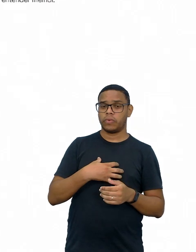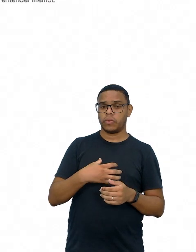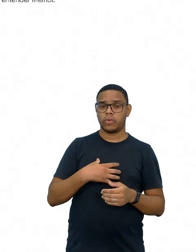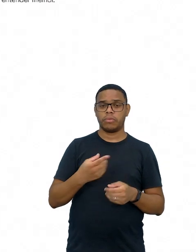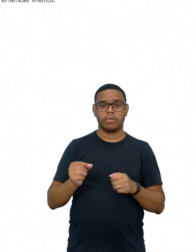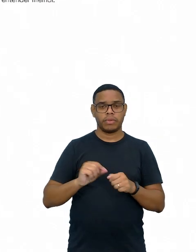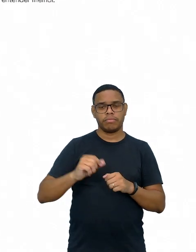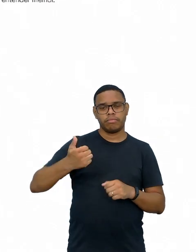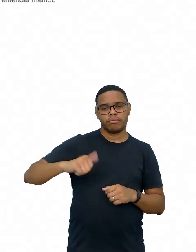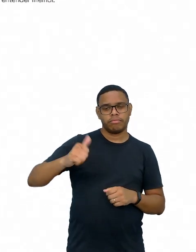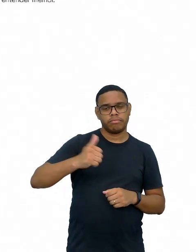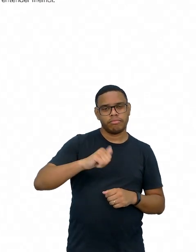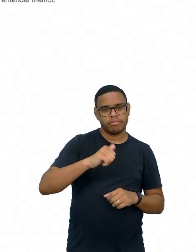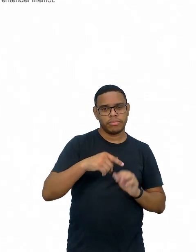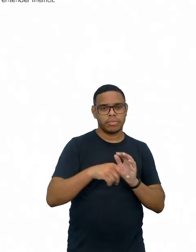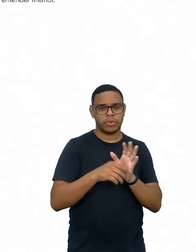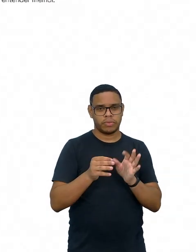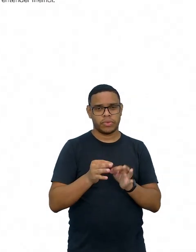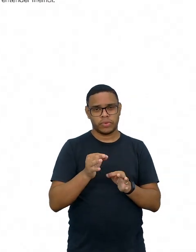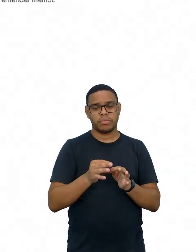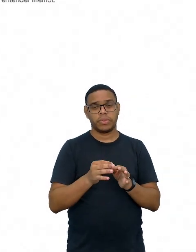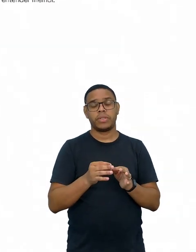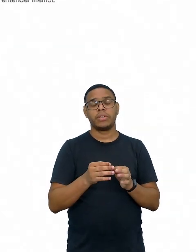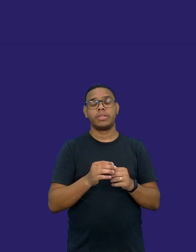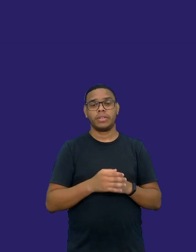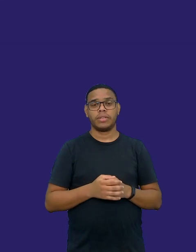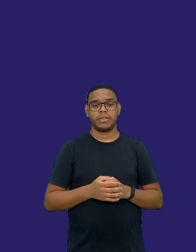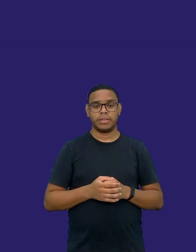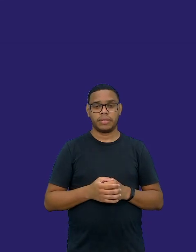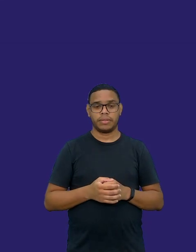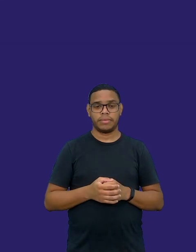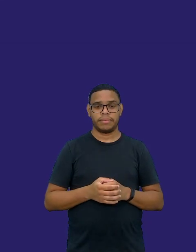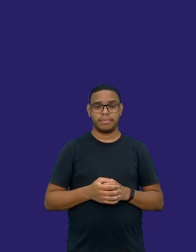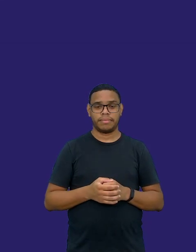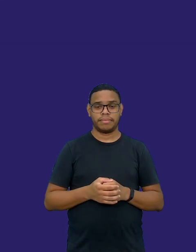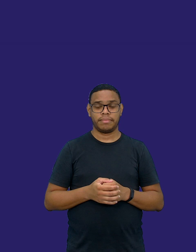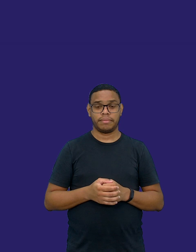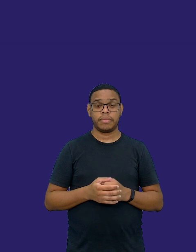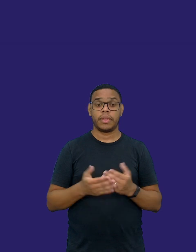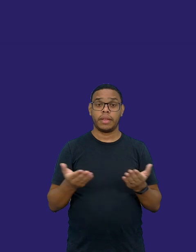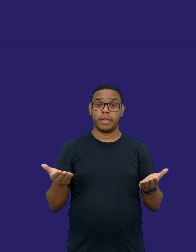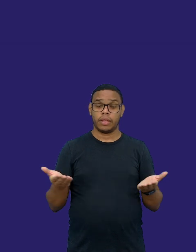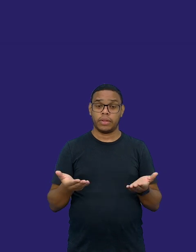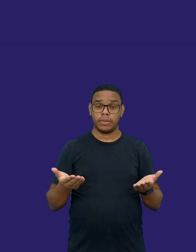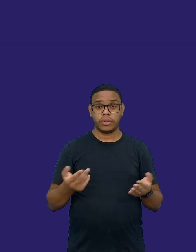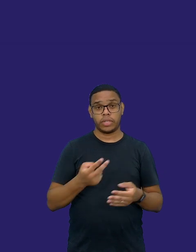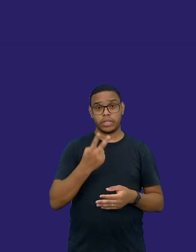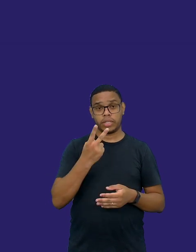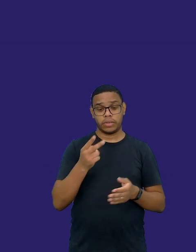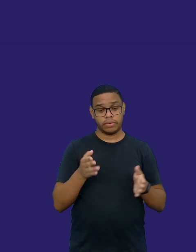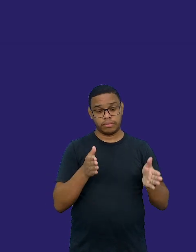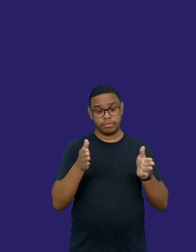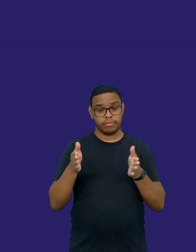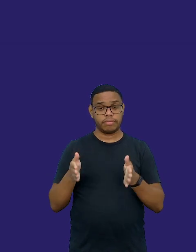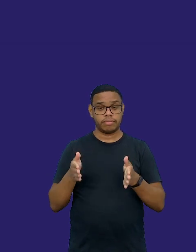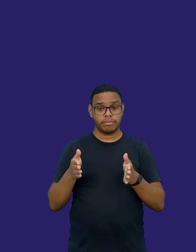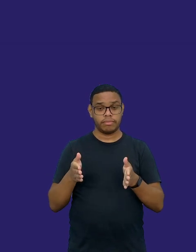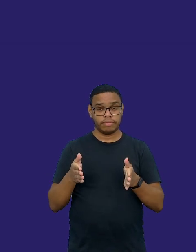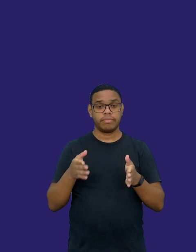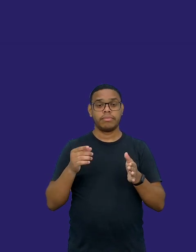analítica com a nossa geometria, tá bom? E aí a gente vai com o nosso segundo momento,